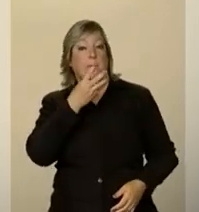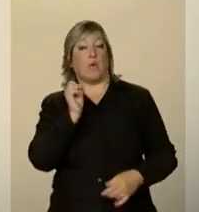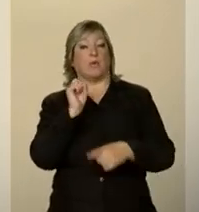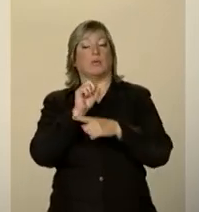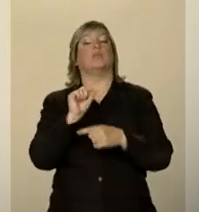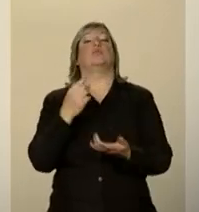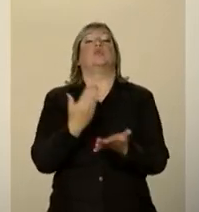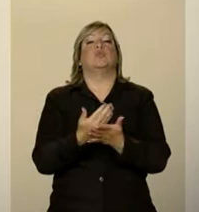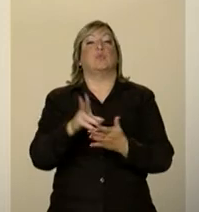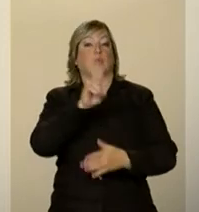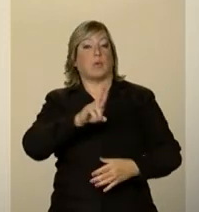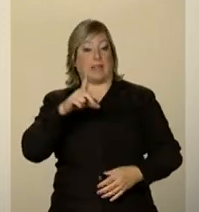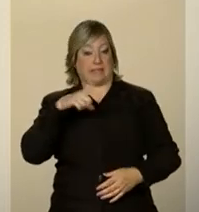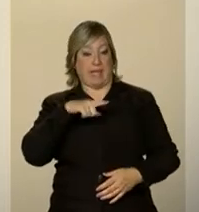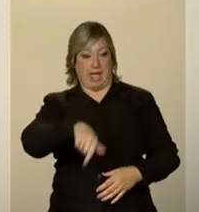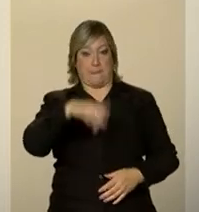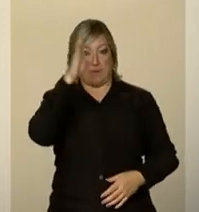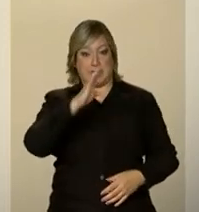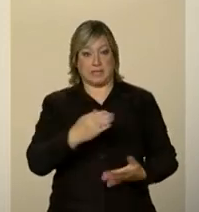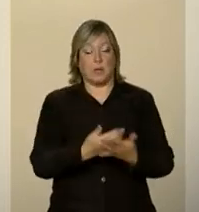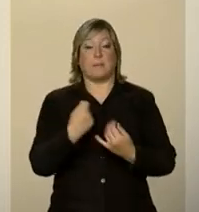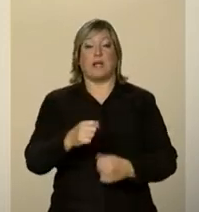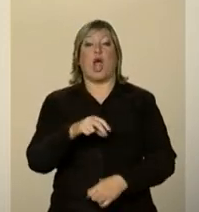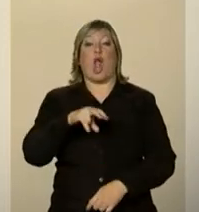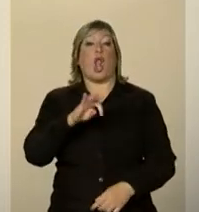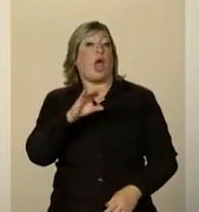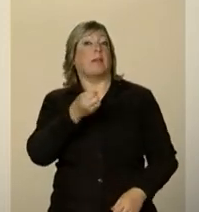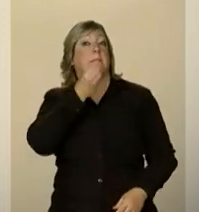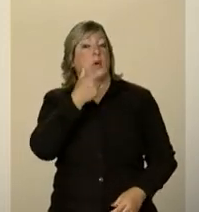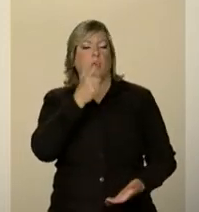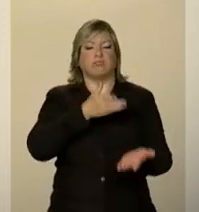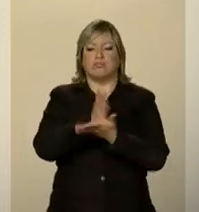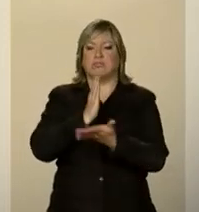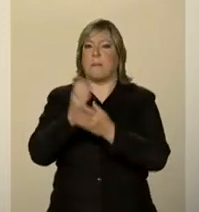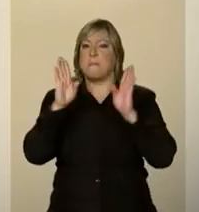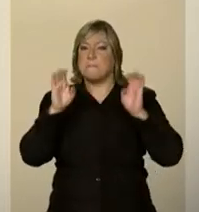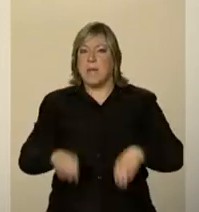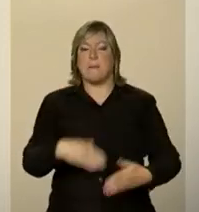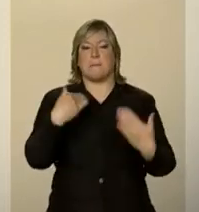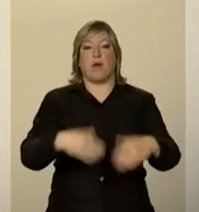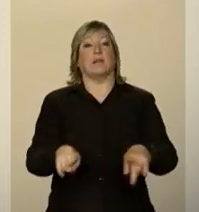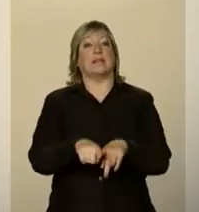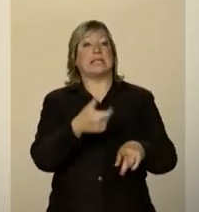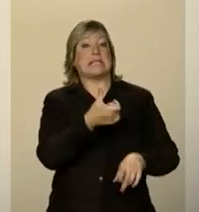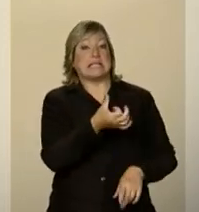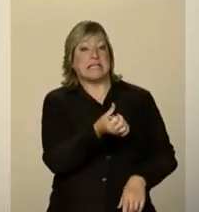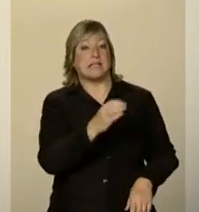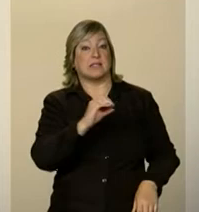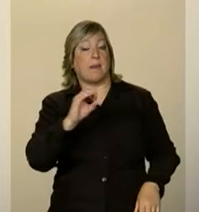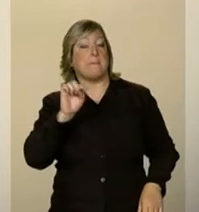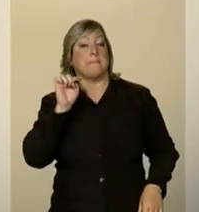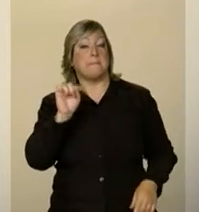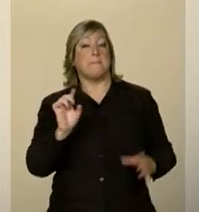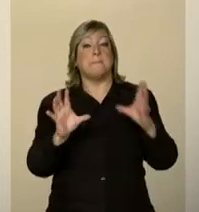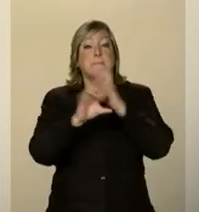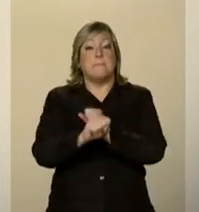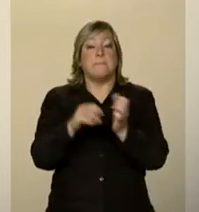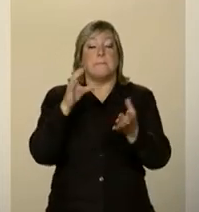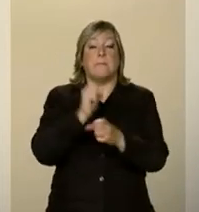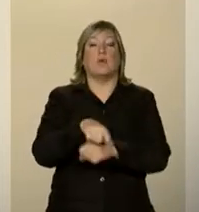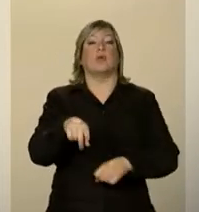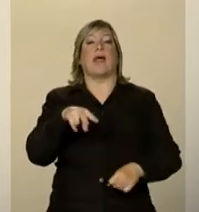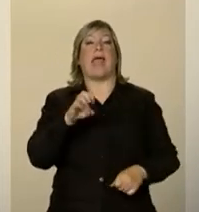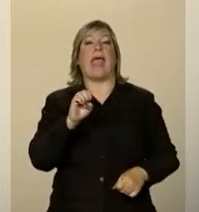universidade em que está matriculado aqui no Brasil e ter feito pelo menos 600 pontos no ENEM esse